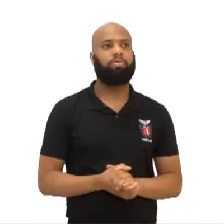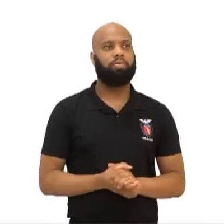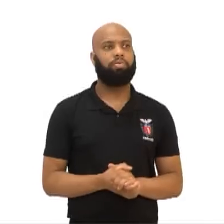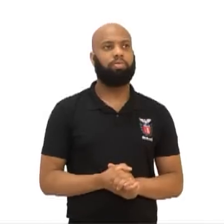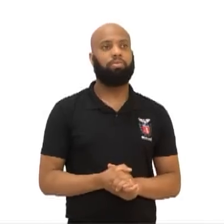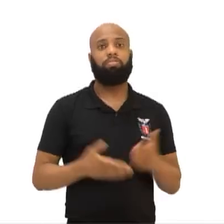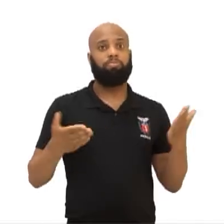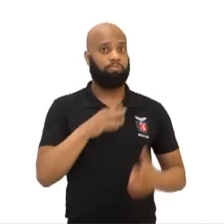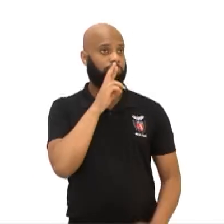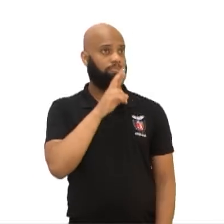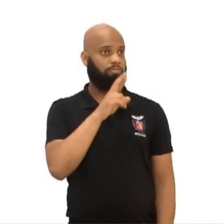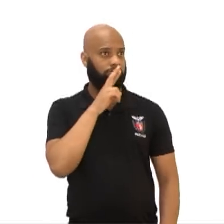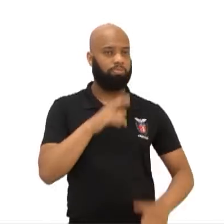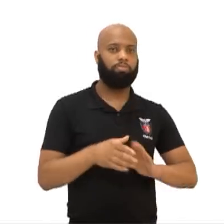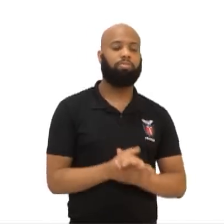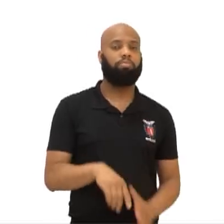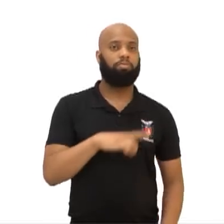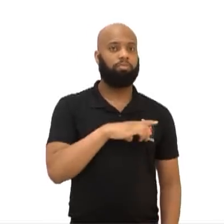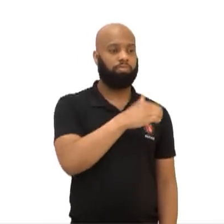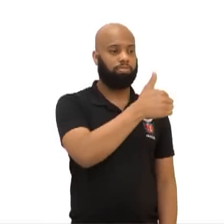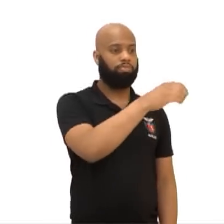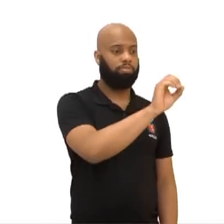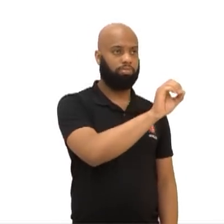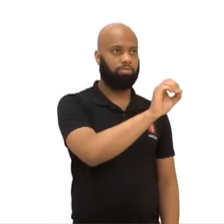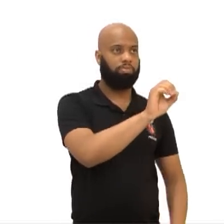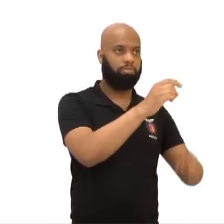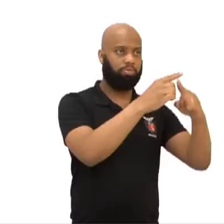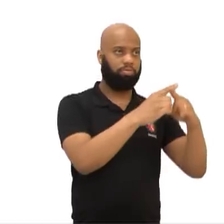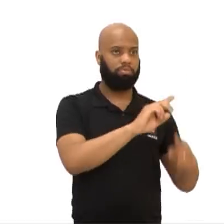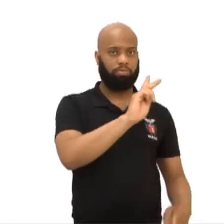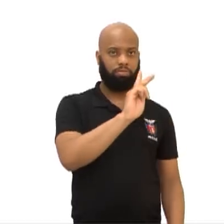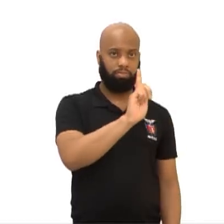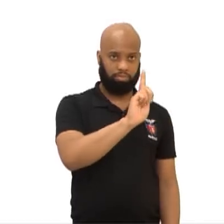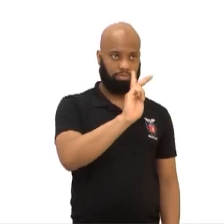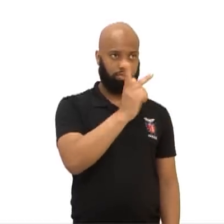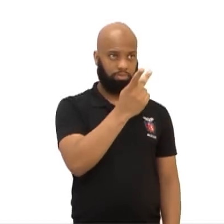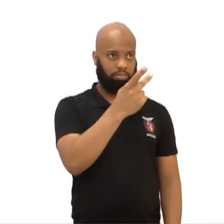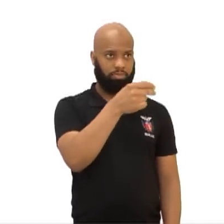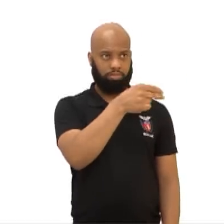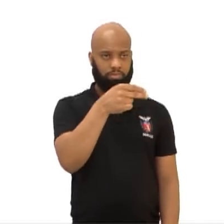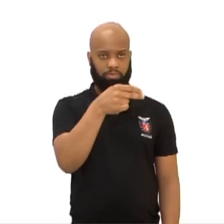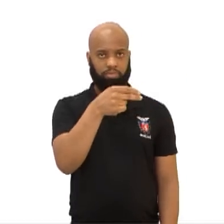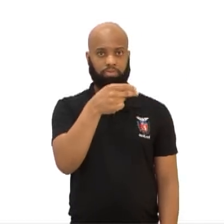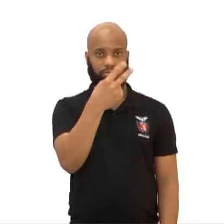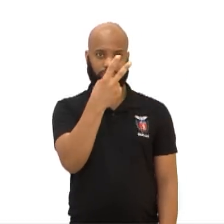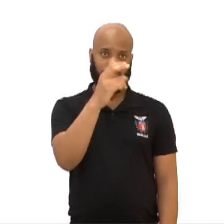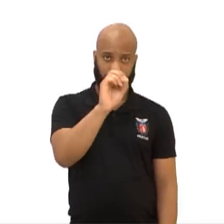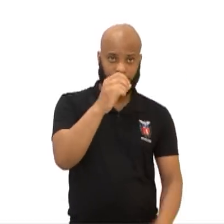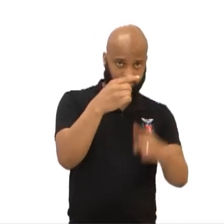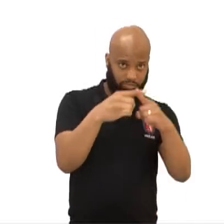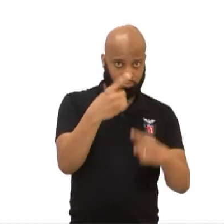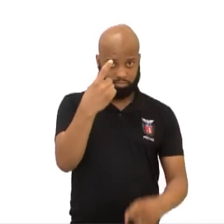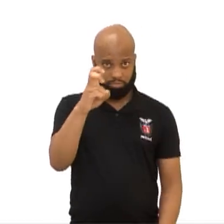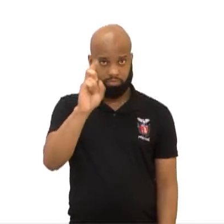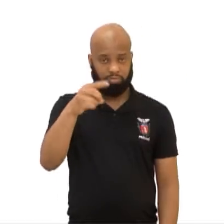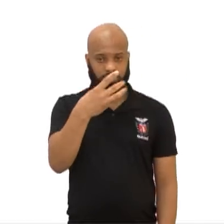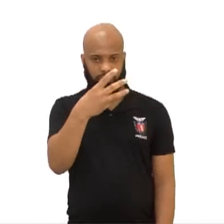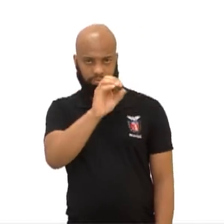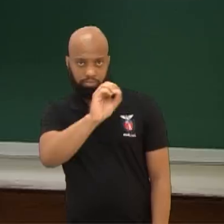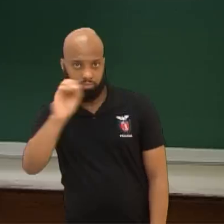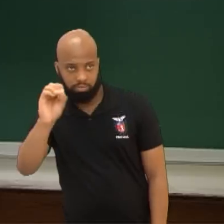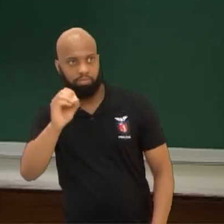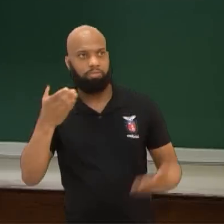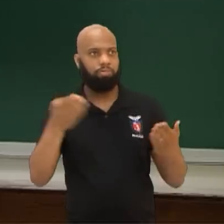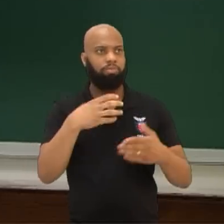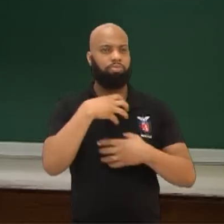Então, resolvendo, 10 GH igual a 20 vezes 15, 300. Lembrando que